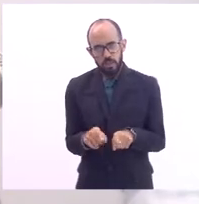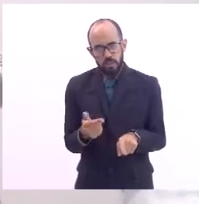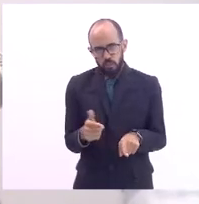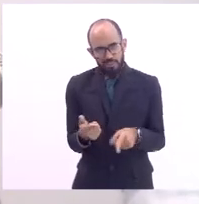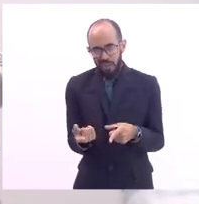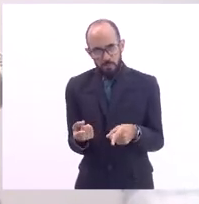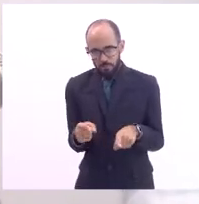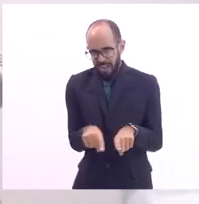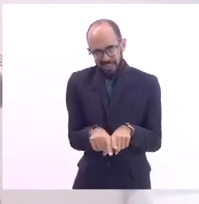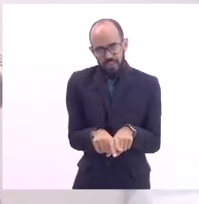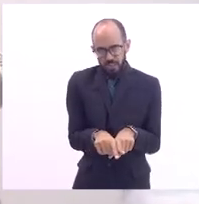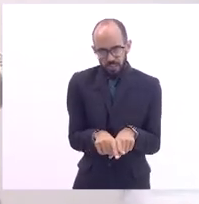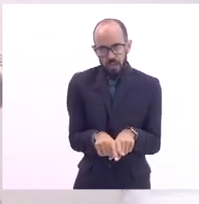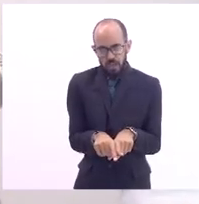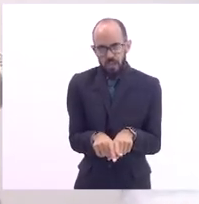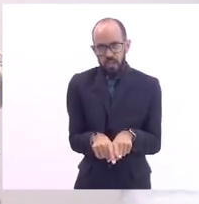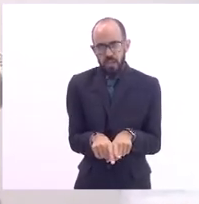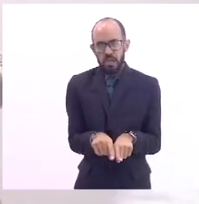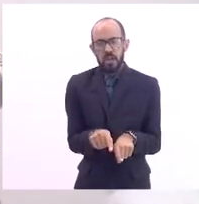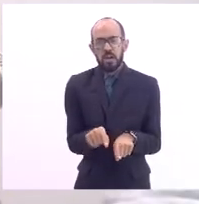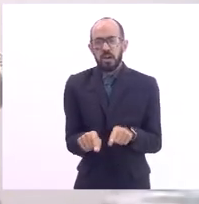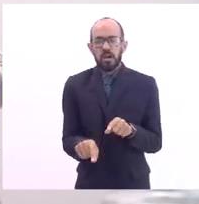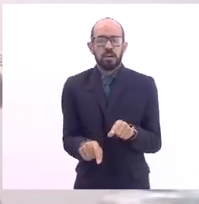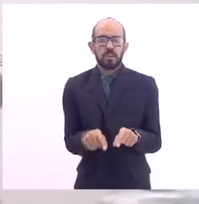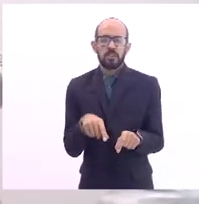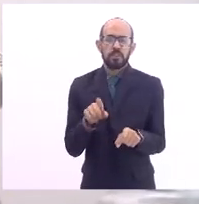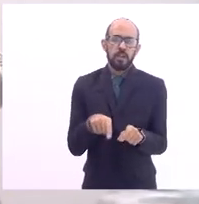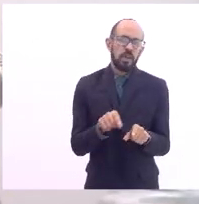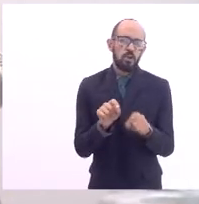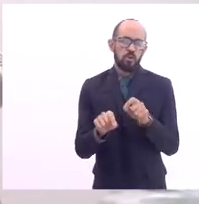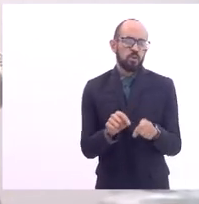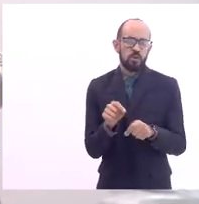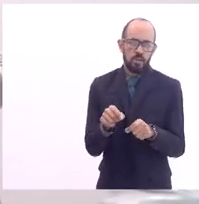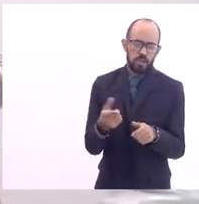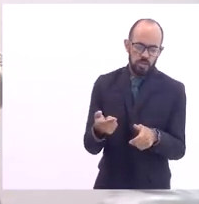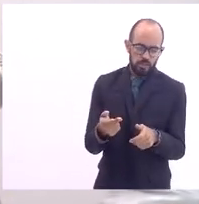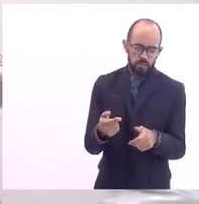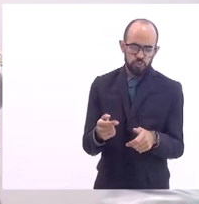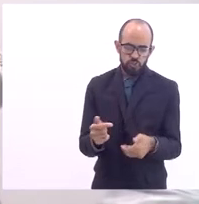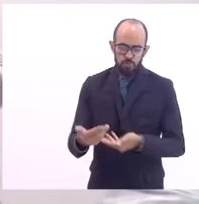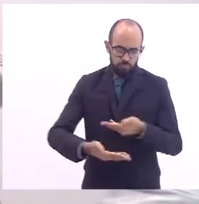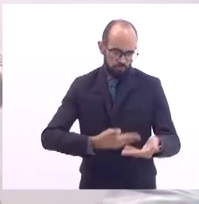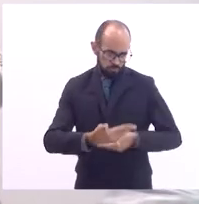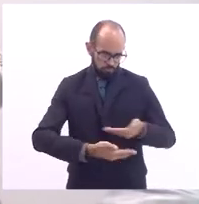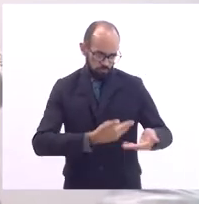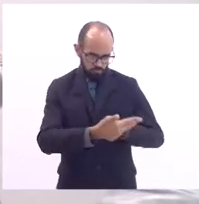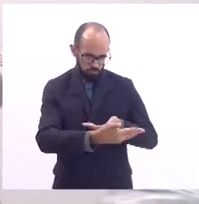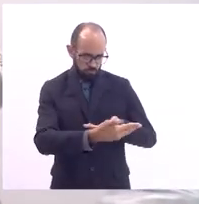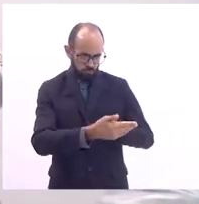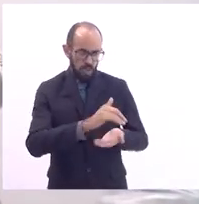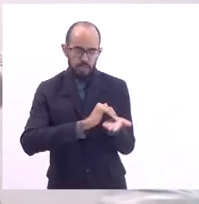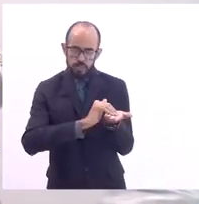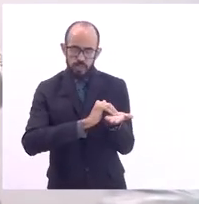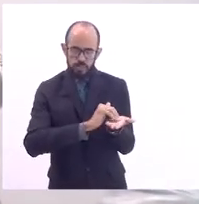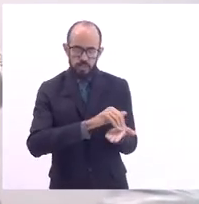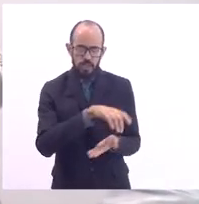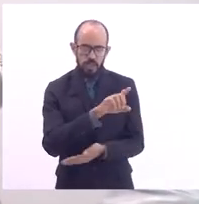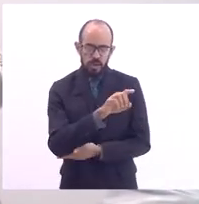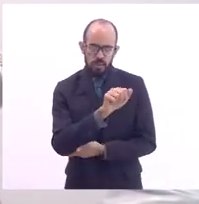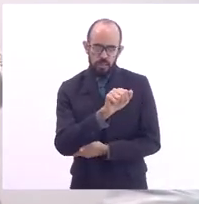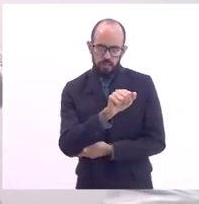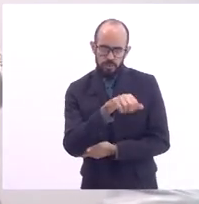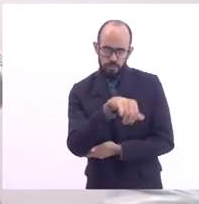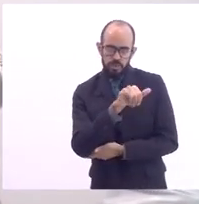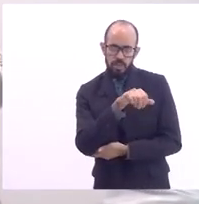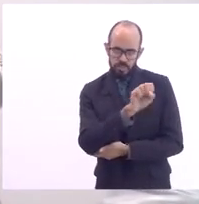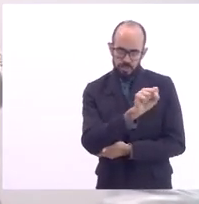parceria, e essa palavra parceria impõe uma via de mão dupla, A secretária Deise está aqui nos acompanhando, vai